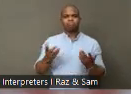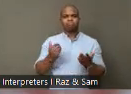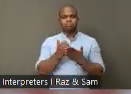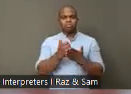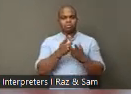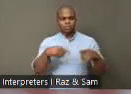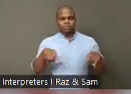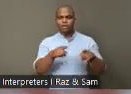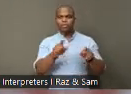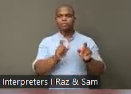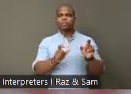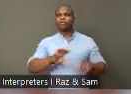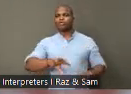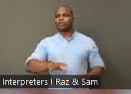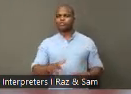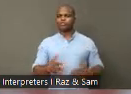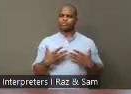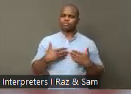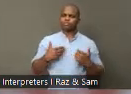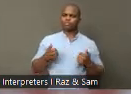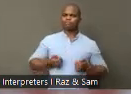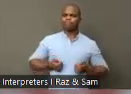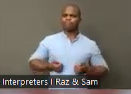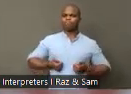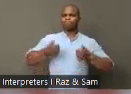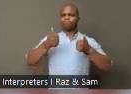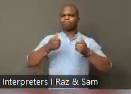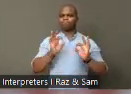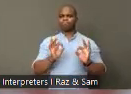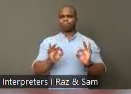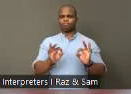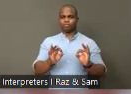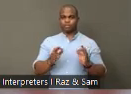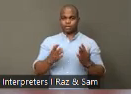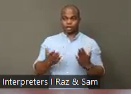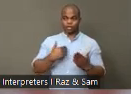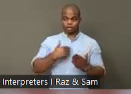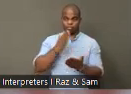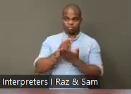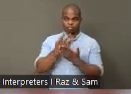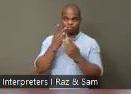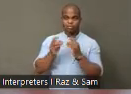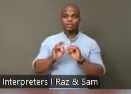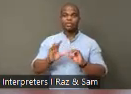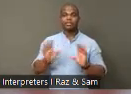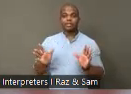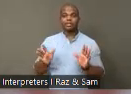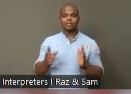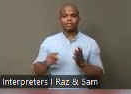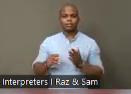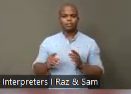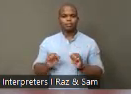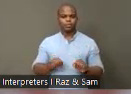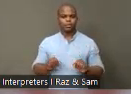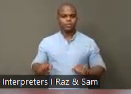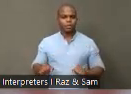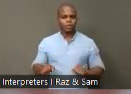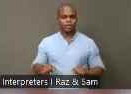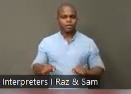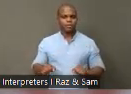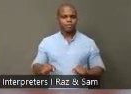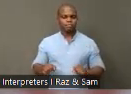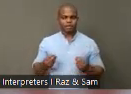é possível, de forma técnica, com a ajuda da OPAS e muitas outras partes interessadas que estão